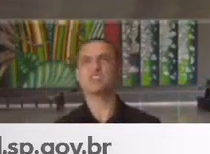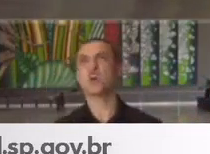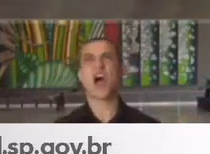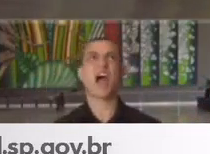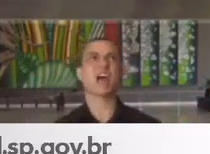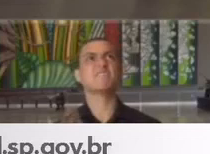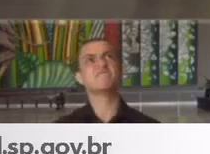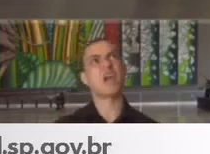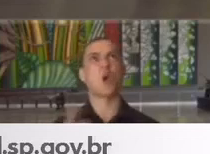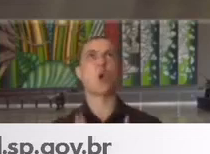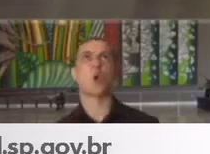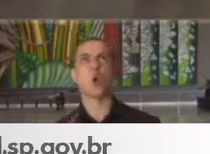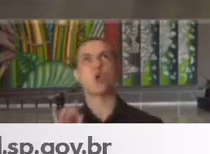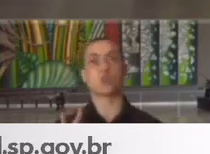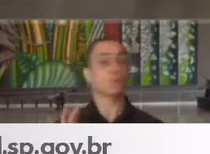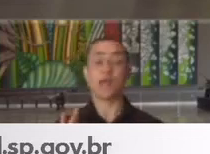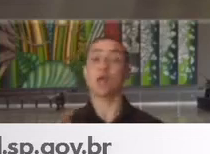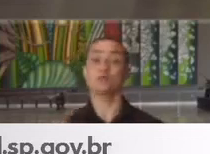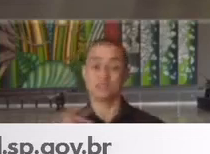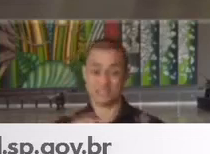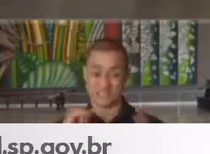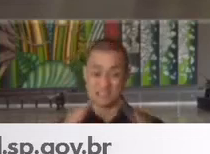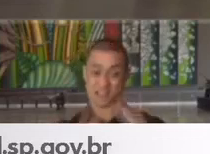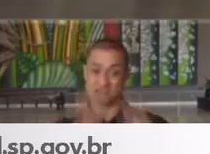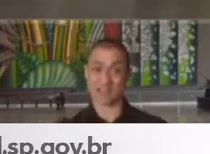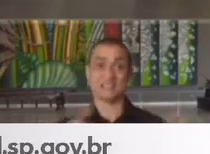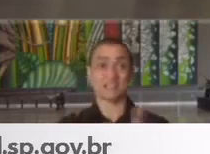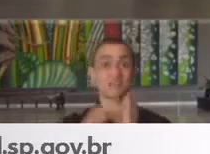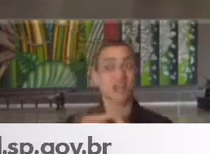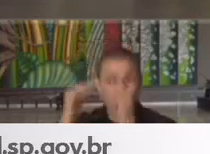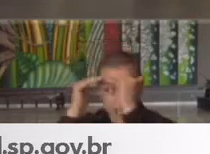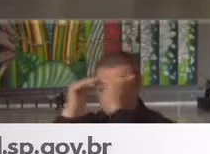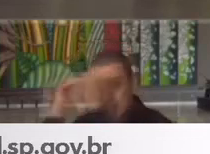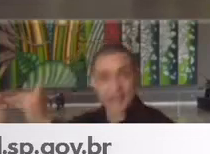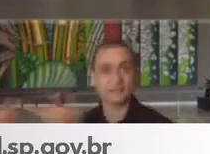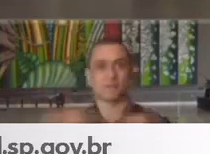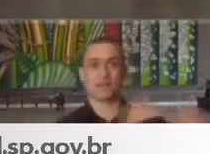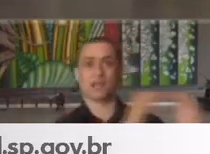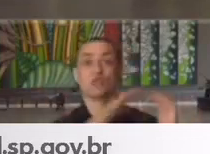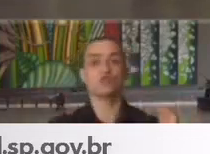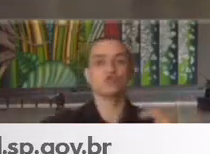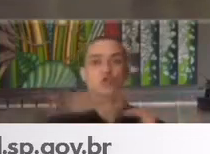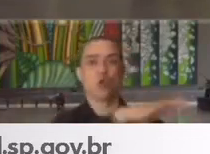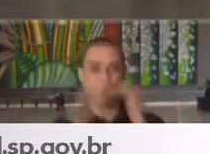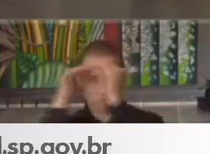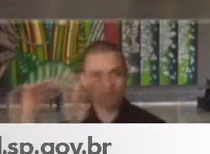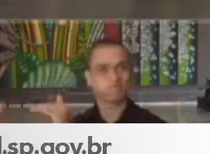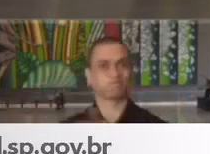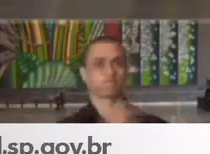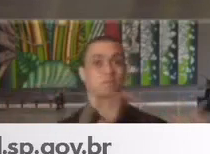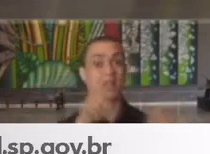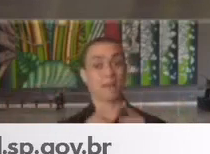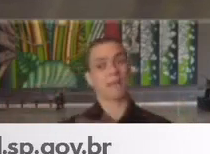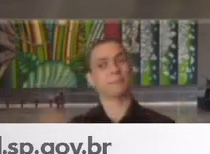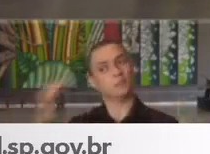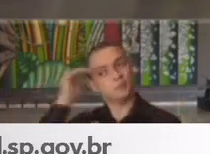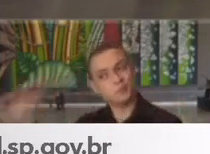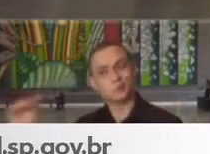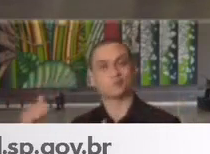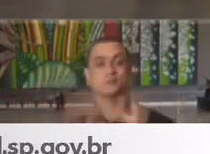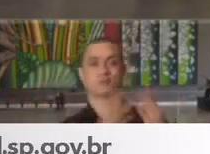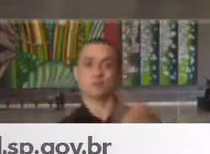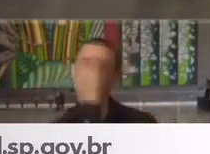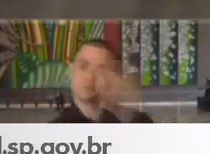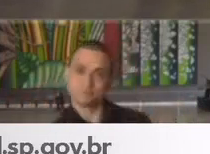de higiene, é um ato humanitário de respeito ao próximo, de respeito à família, de respeito aos amigos. Então a gente